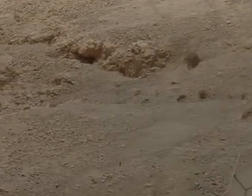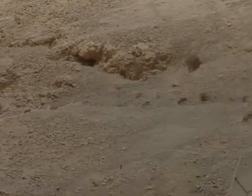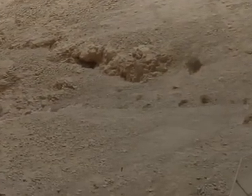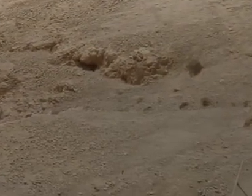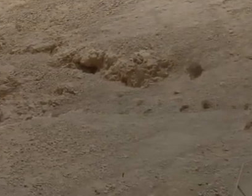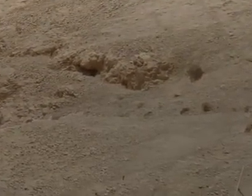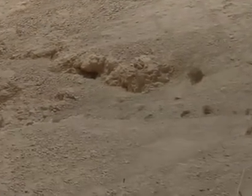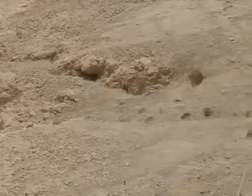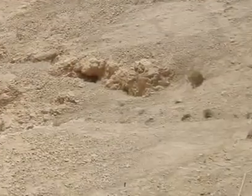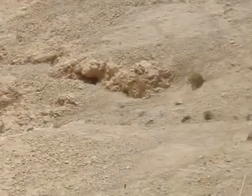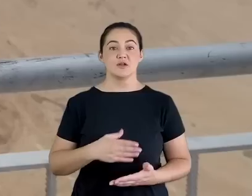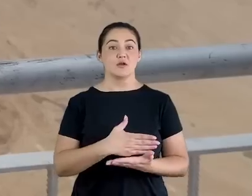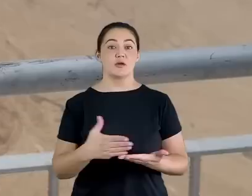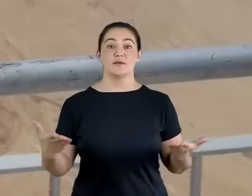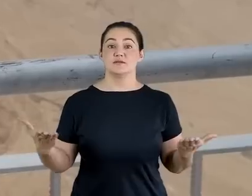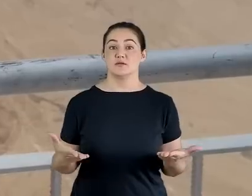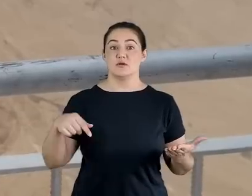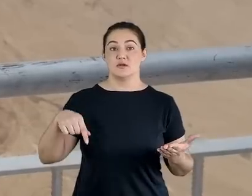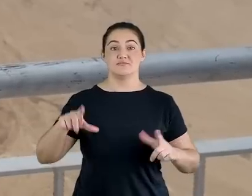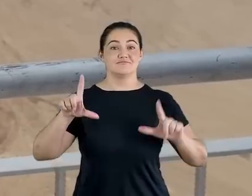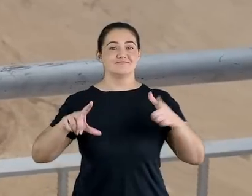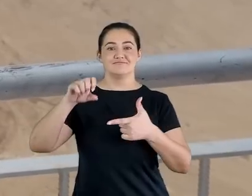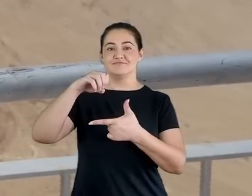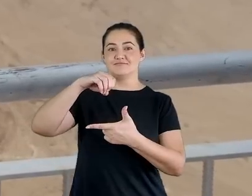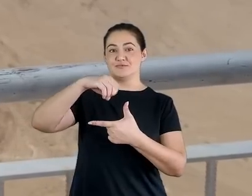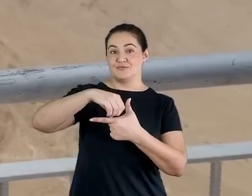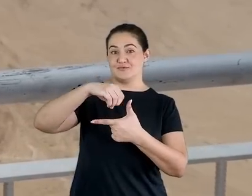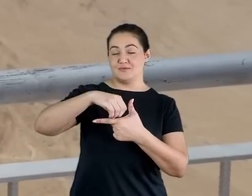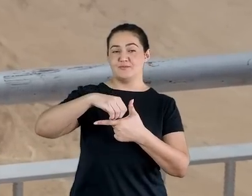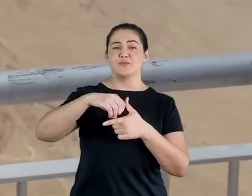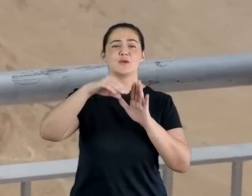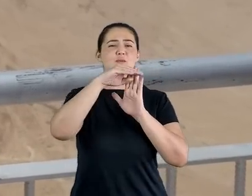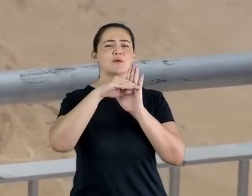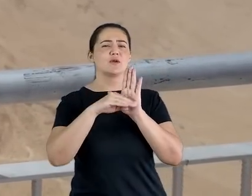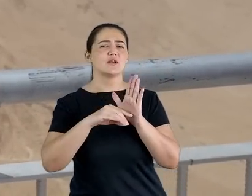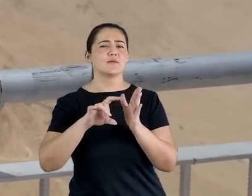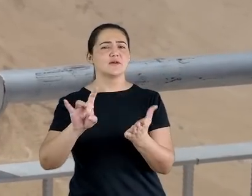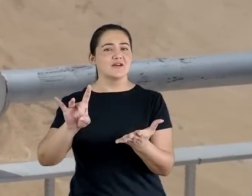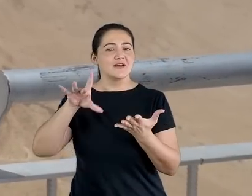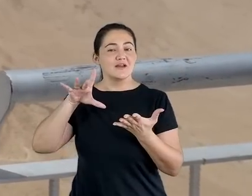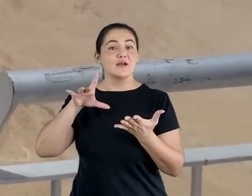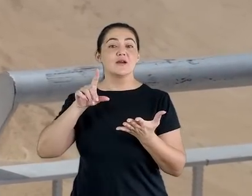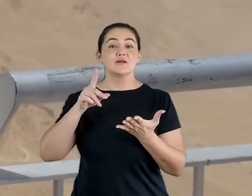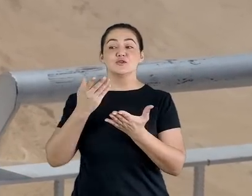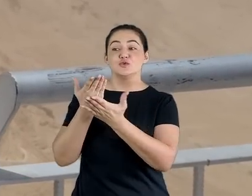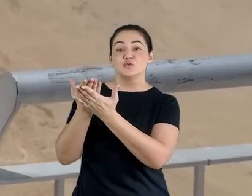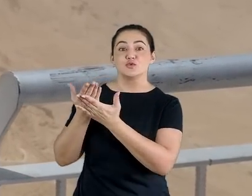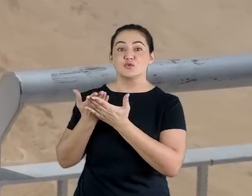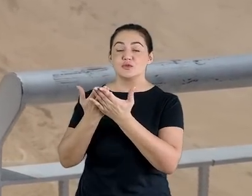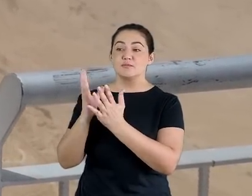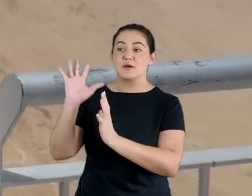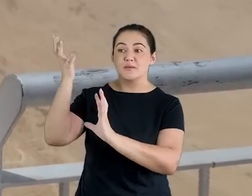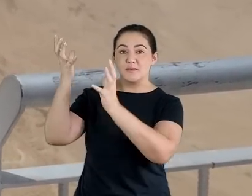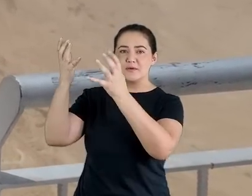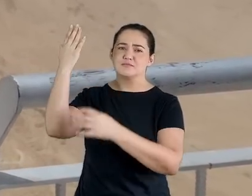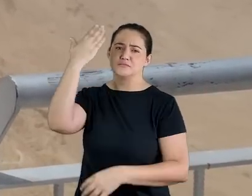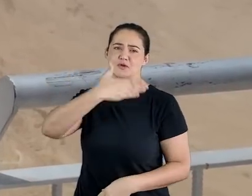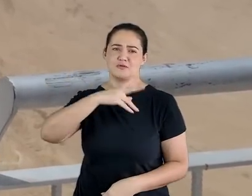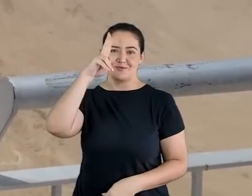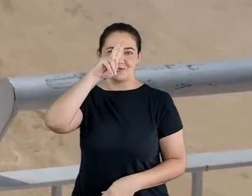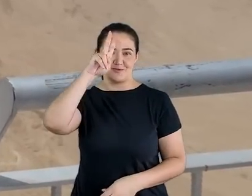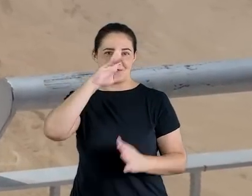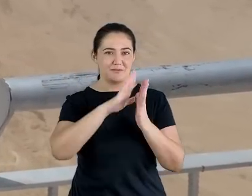Começa agora pela TV Novo Tempo mais um programa Evidências na busca de fatos que comprovem a veracidade histórica da Bíblia Sagrada. No nosso